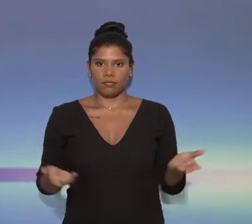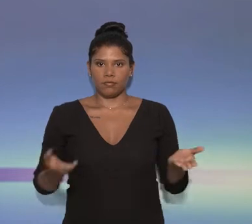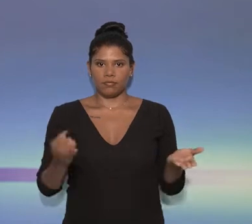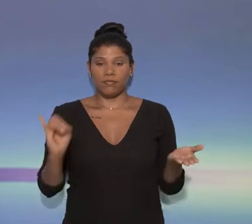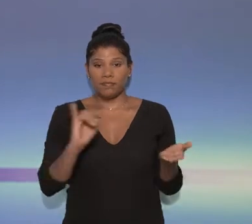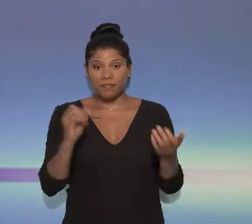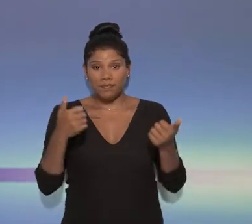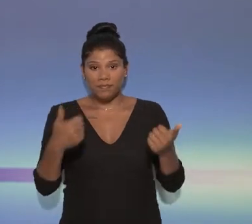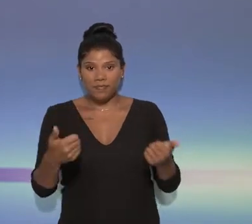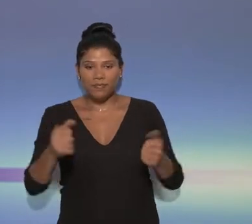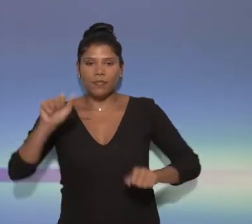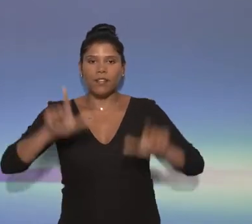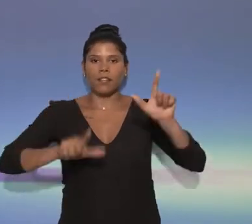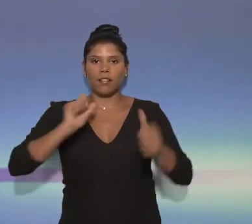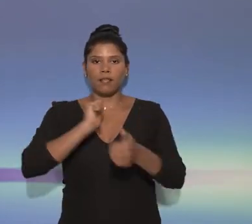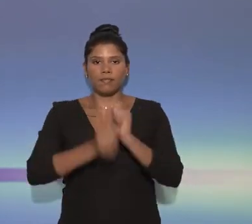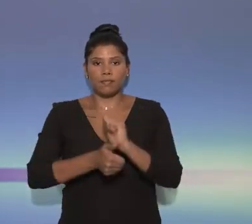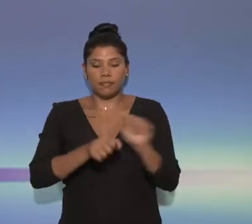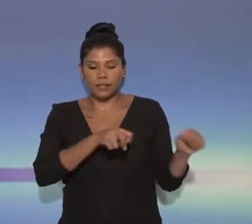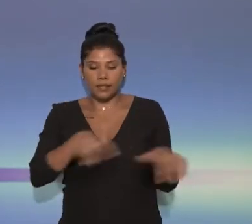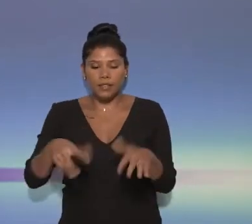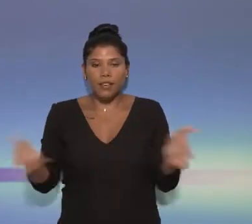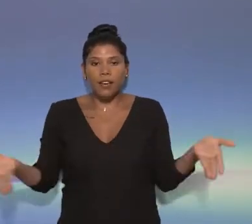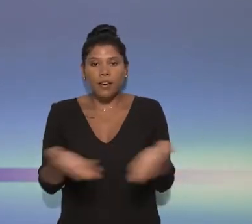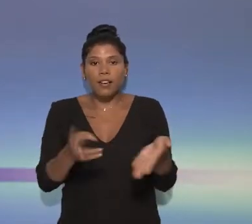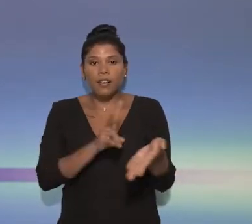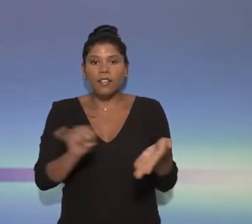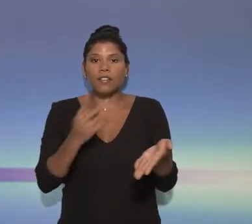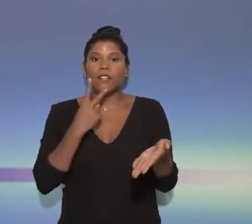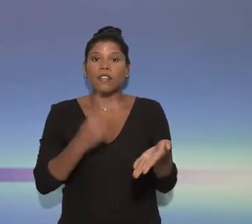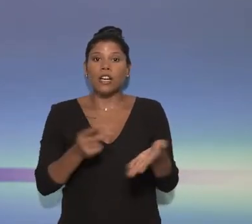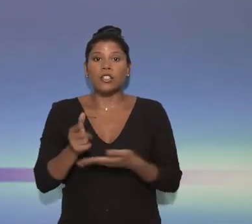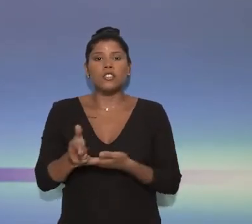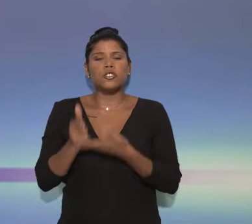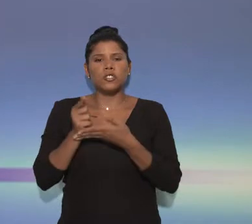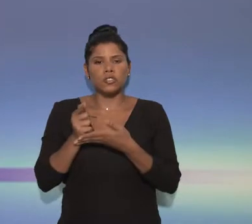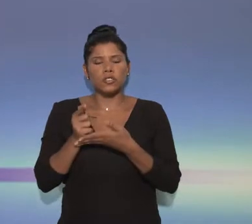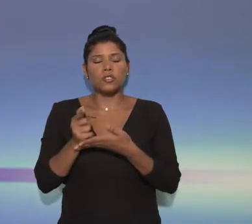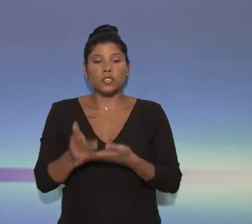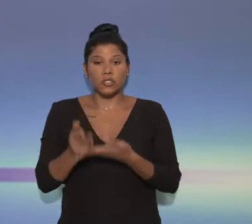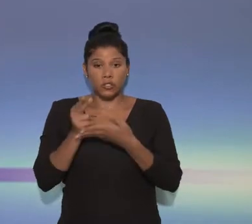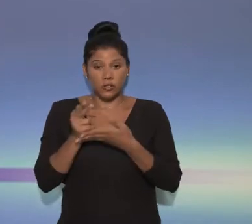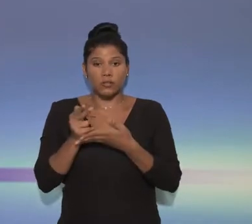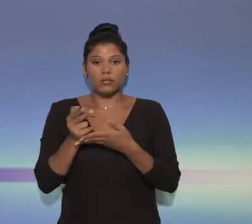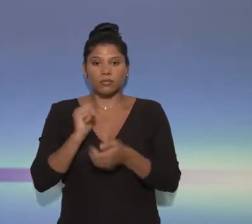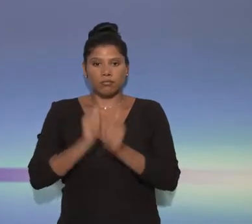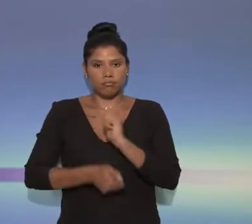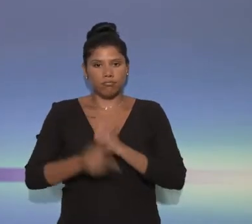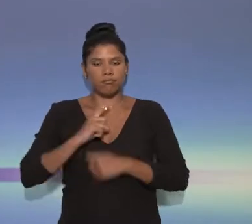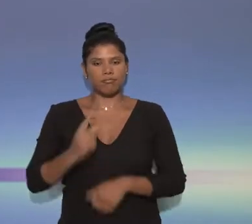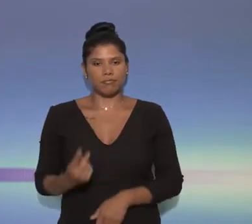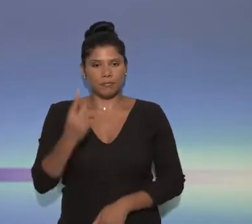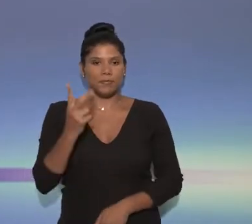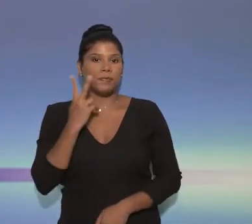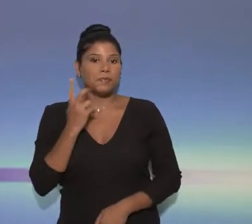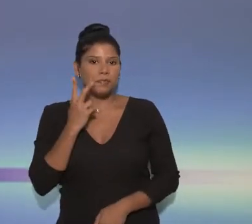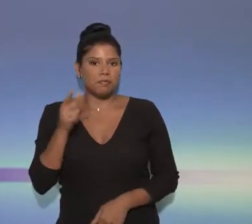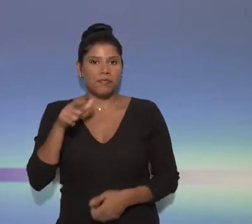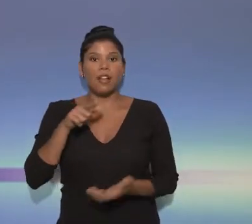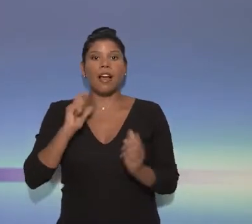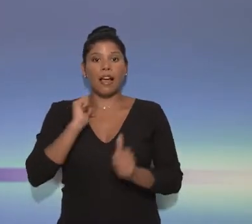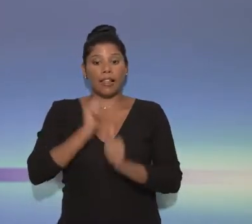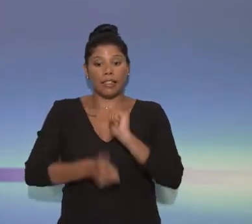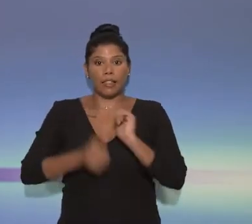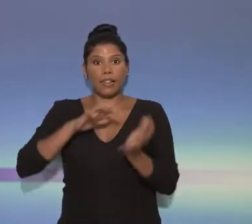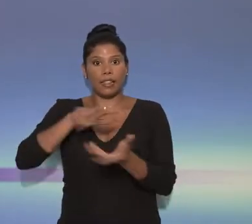Olá, amigos do Plenário Esportivo desta semana, vamos falar de tiro esportivo. Você sabia que tem um cearense bom de pontaria, atleta campeão